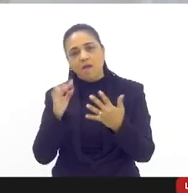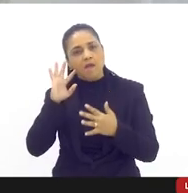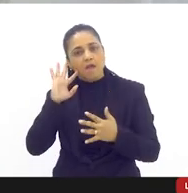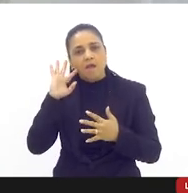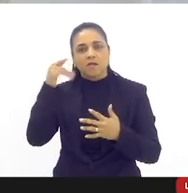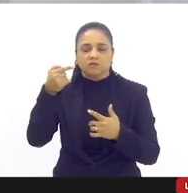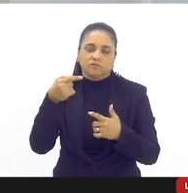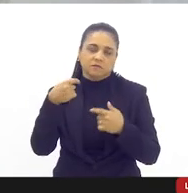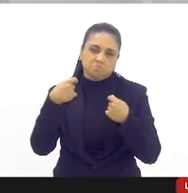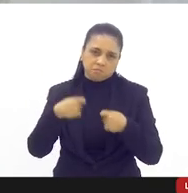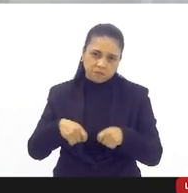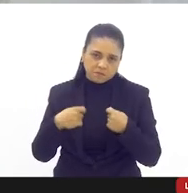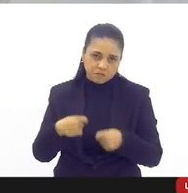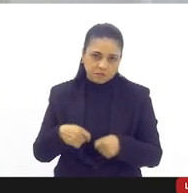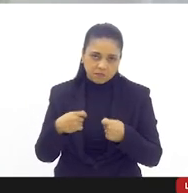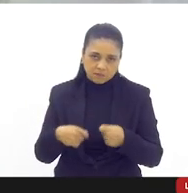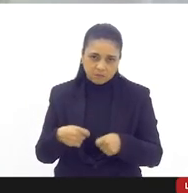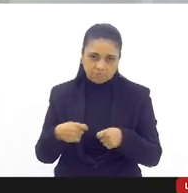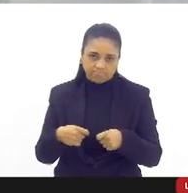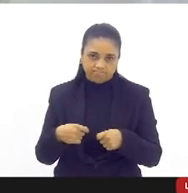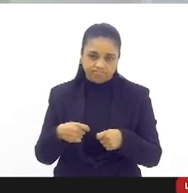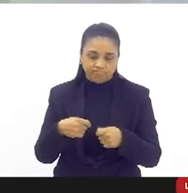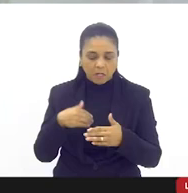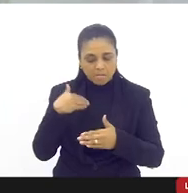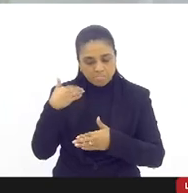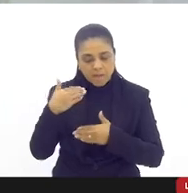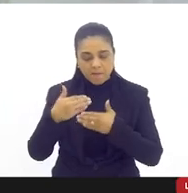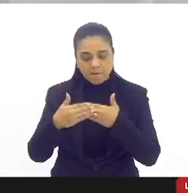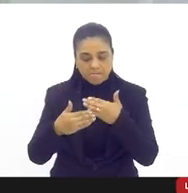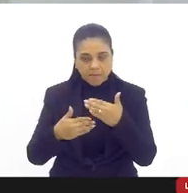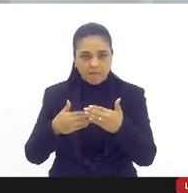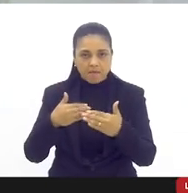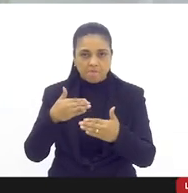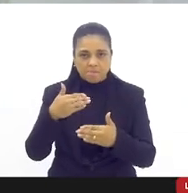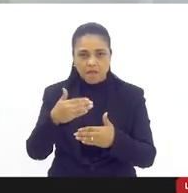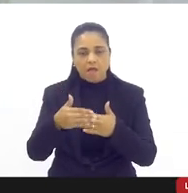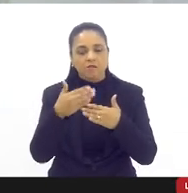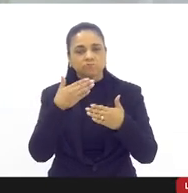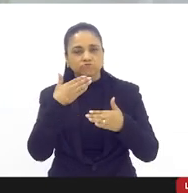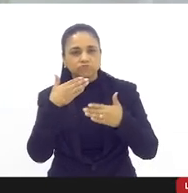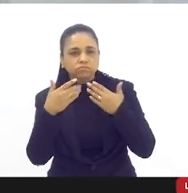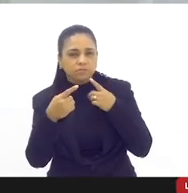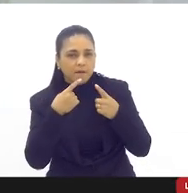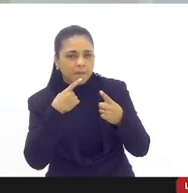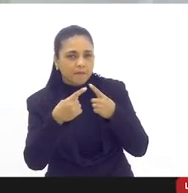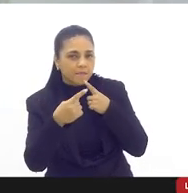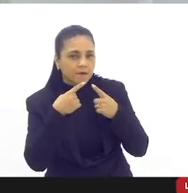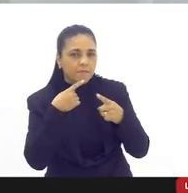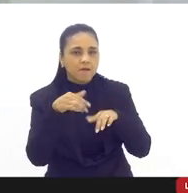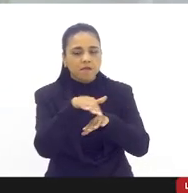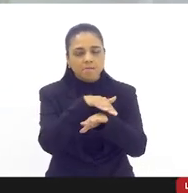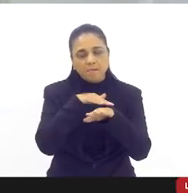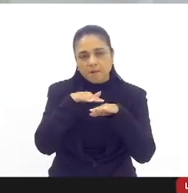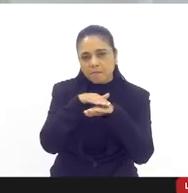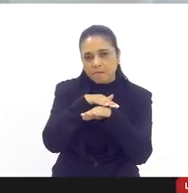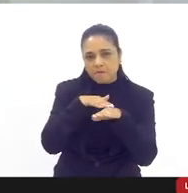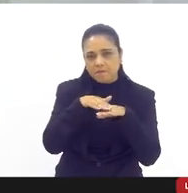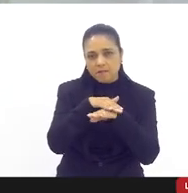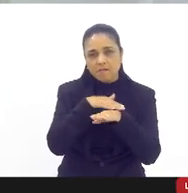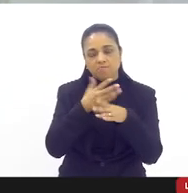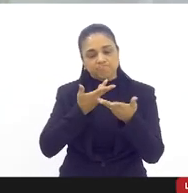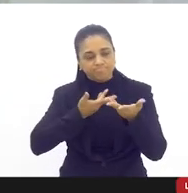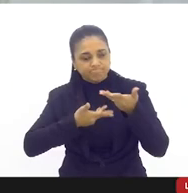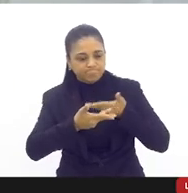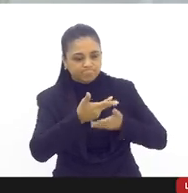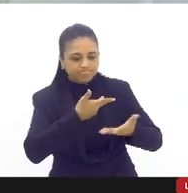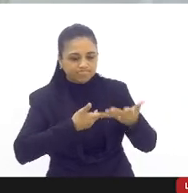resolvidas na medida em que se avançam as conversas e se